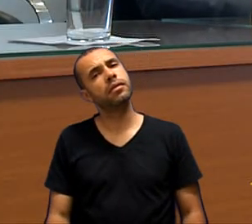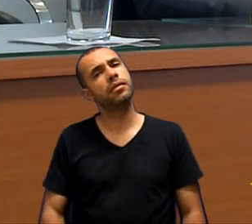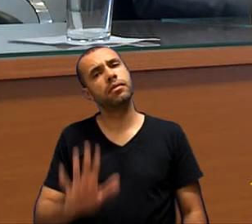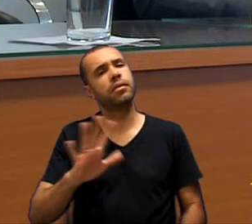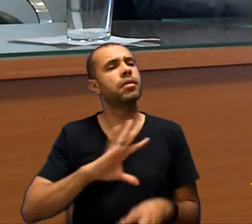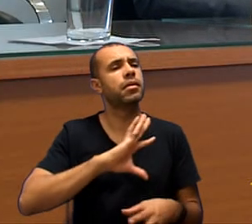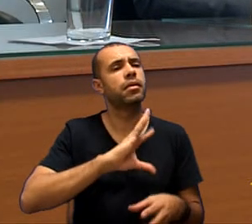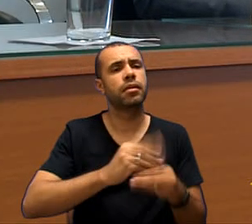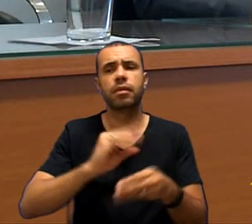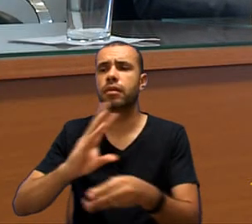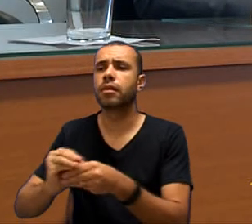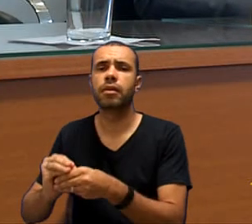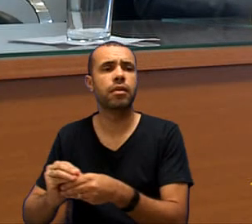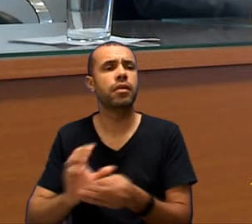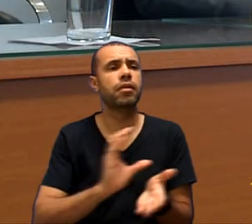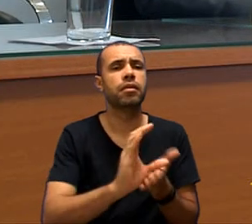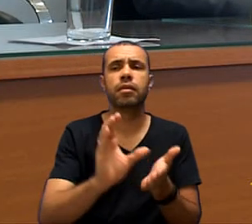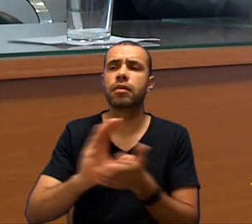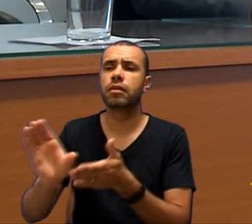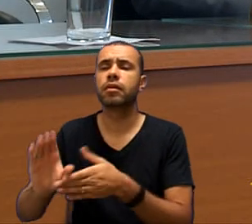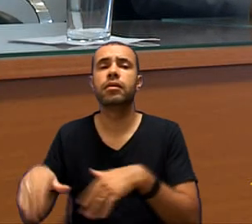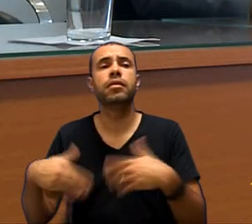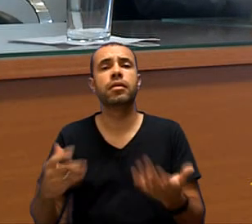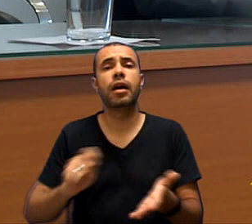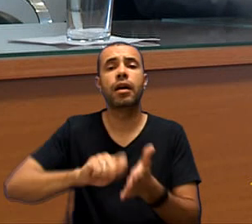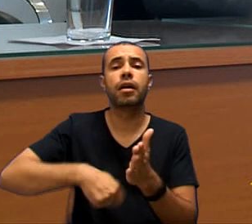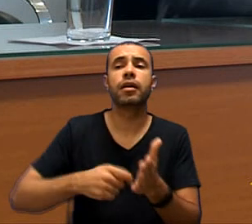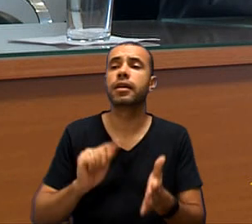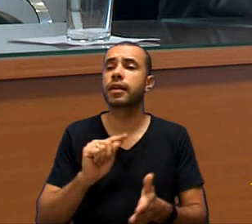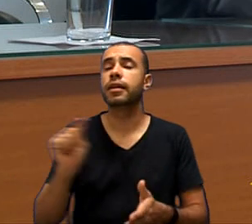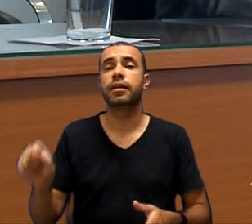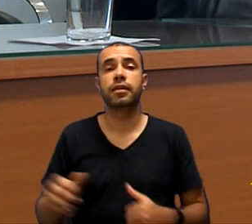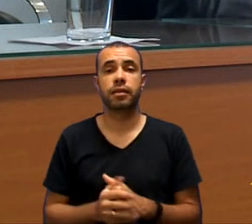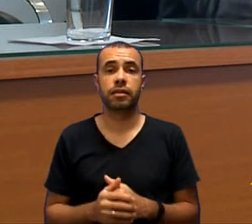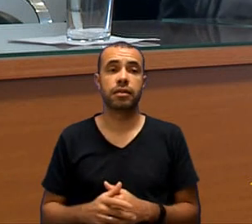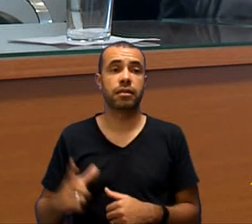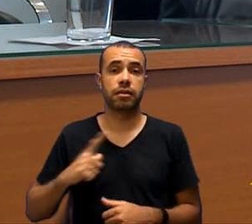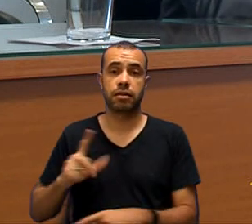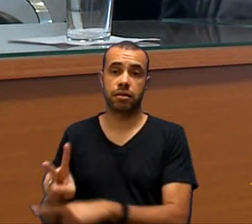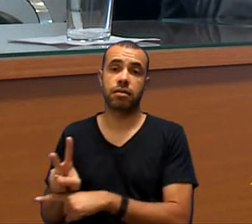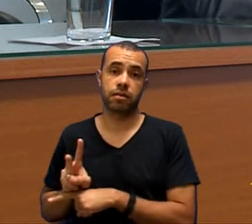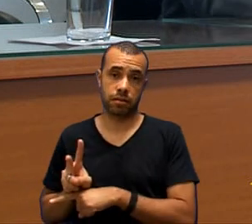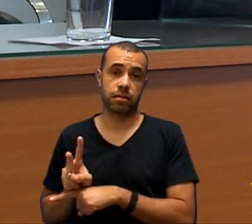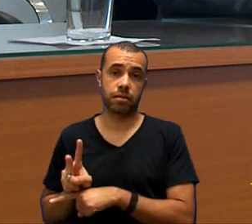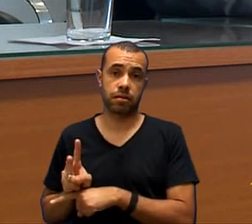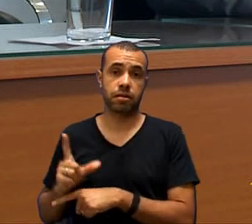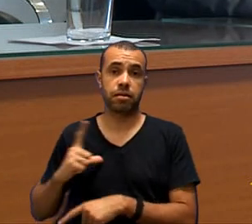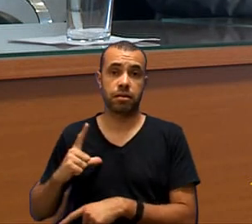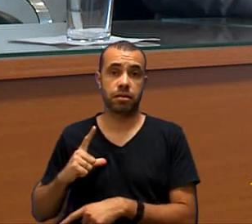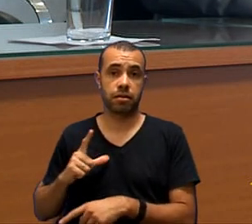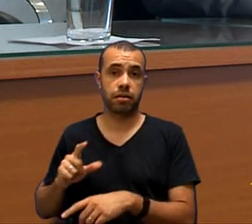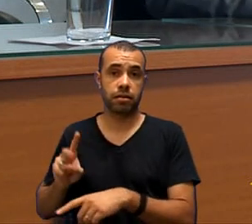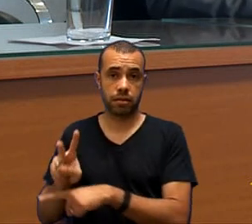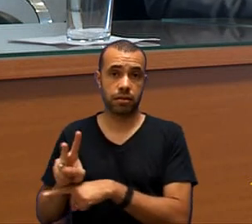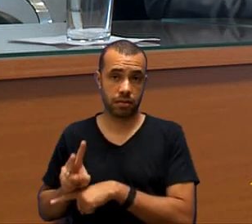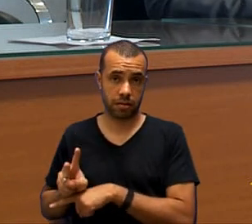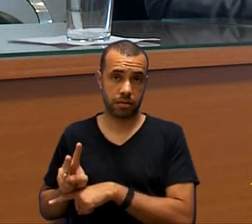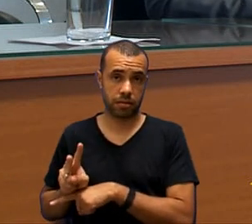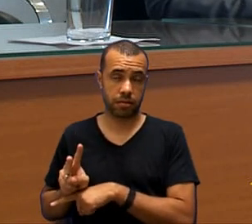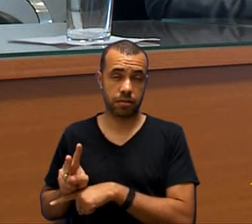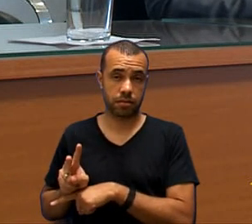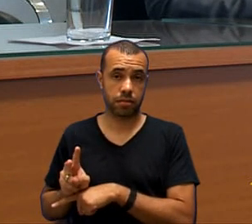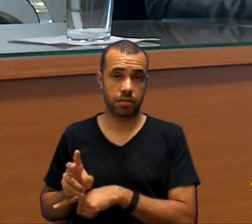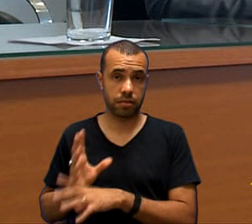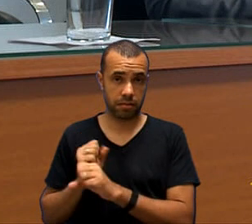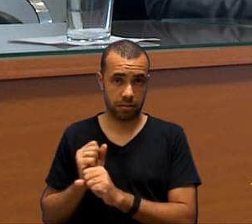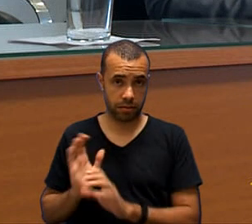sair as emendas dos vereadores e que rubrica que vai sair esse ano? Já tem? Dentro da reserva de contingência. Dessa reserva de contingência. Então, já está esperada, já